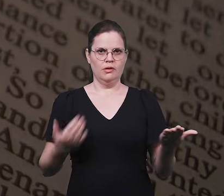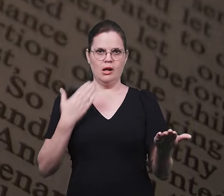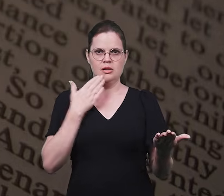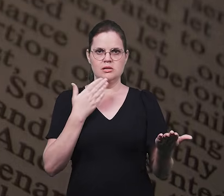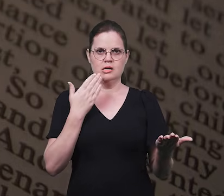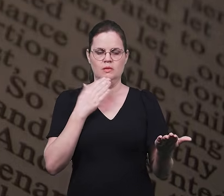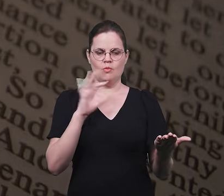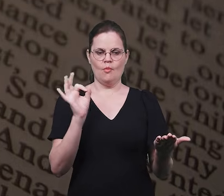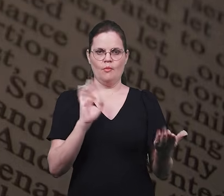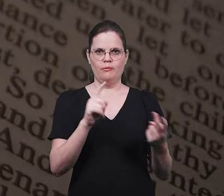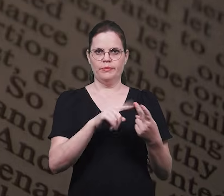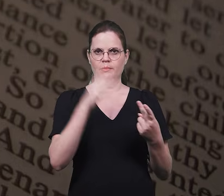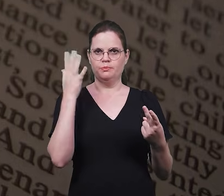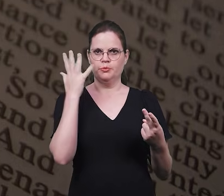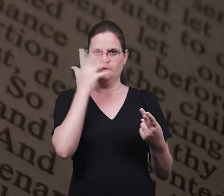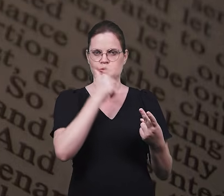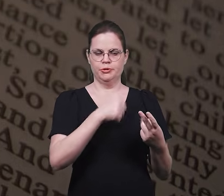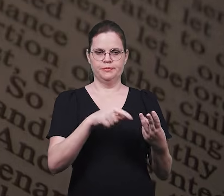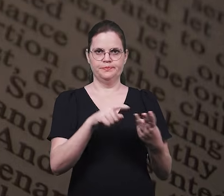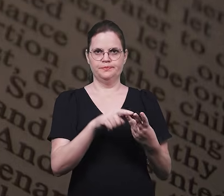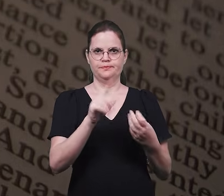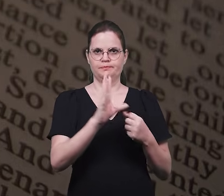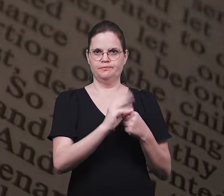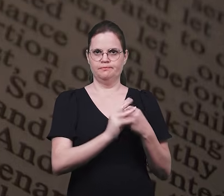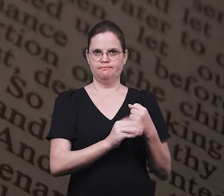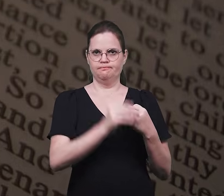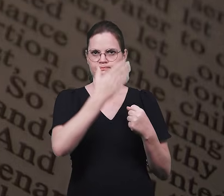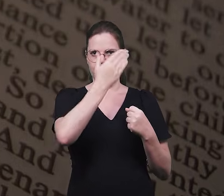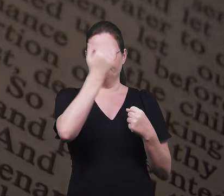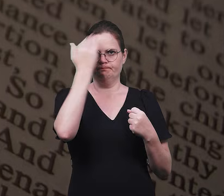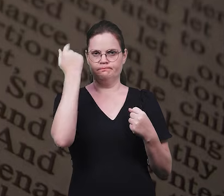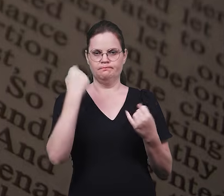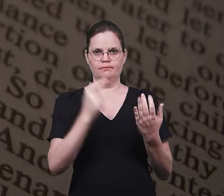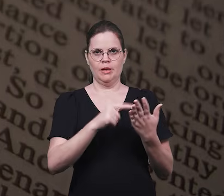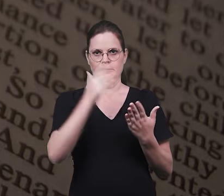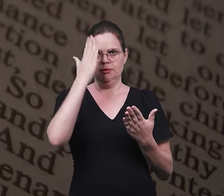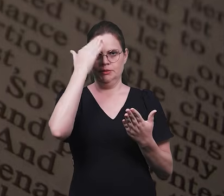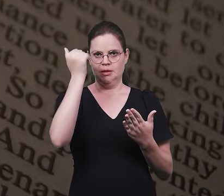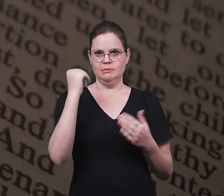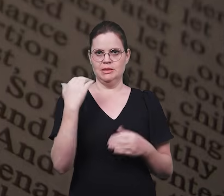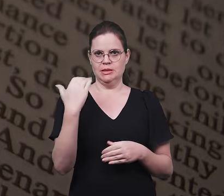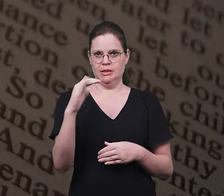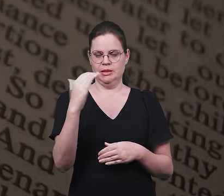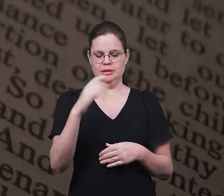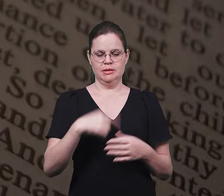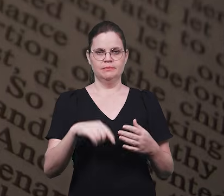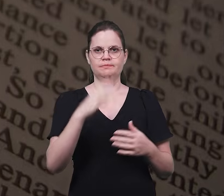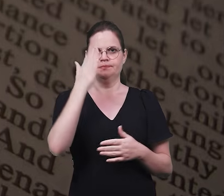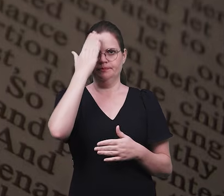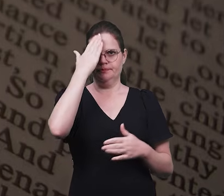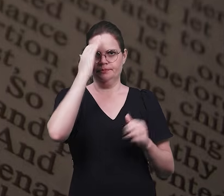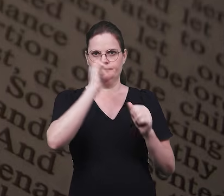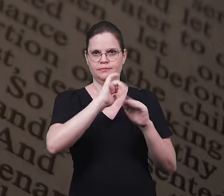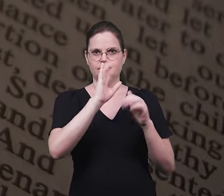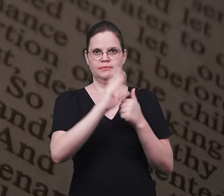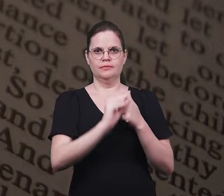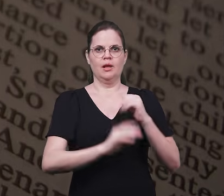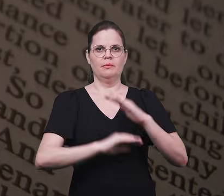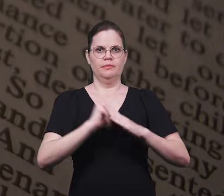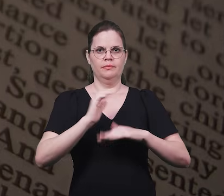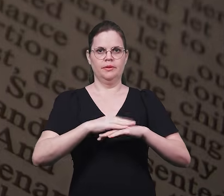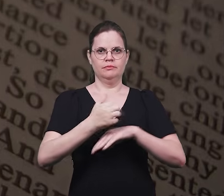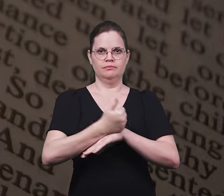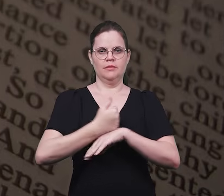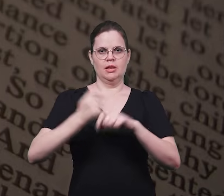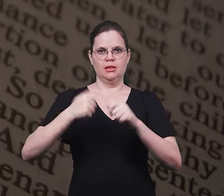houvesse defeito algum, formosos de parecer, instruídos em toda a sabedoria, sábios em ciência, entendidos